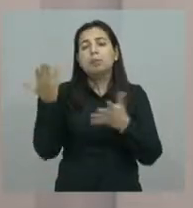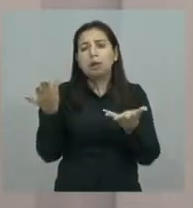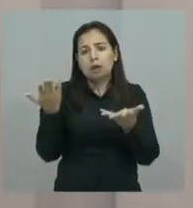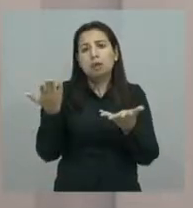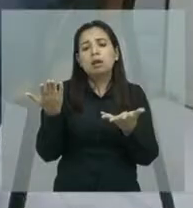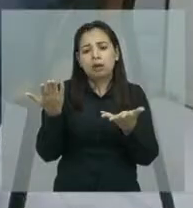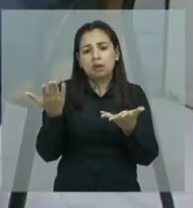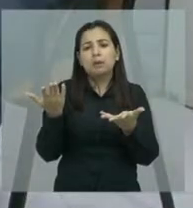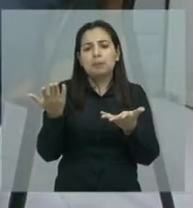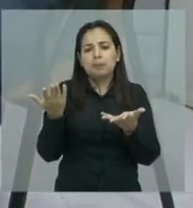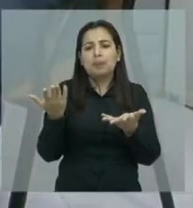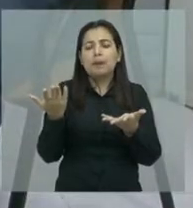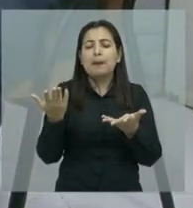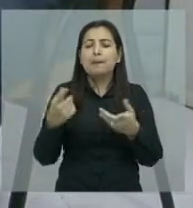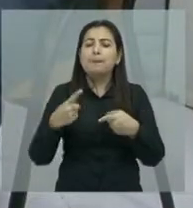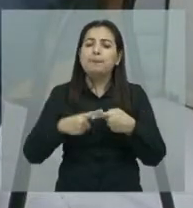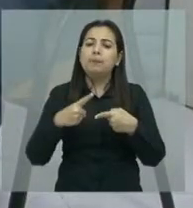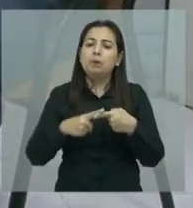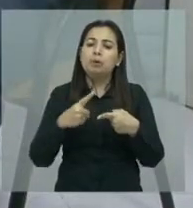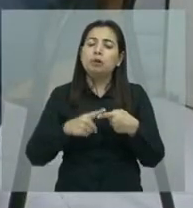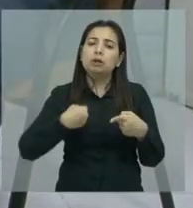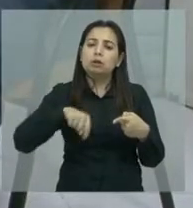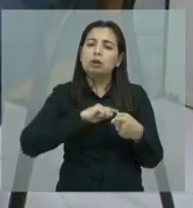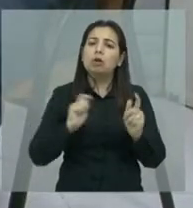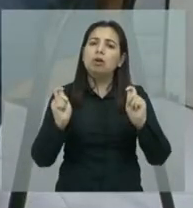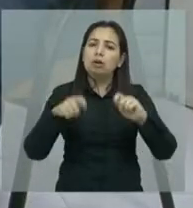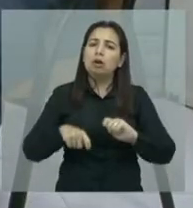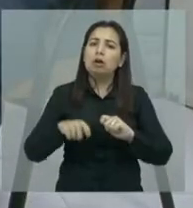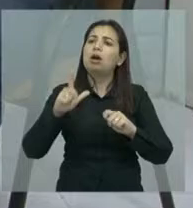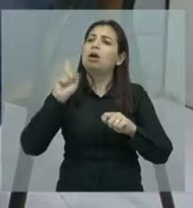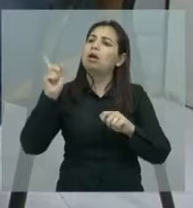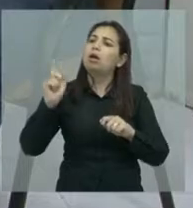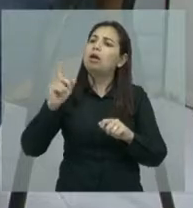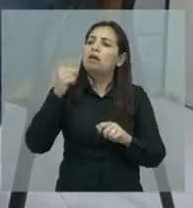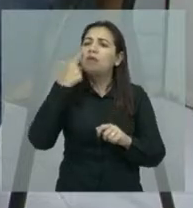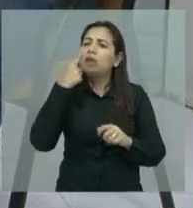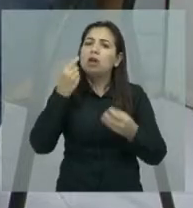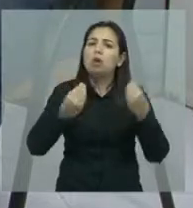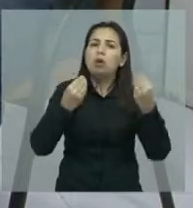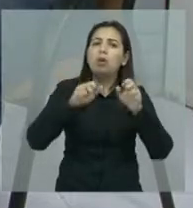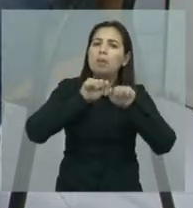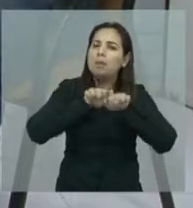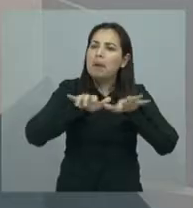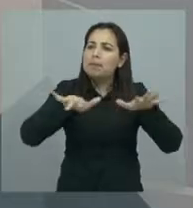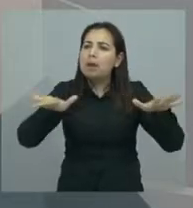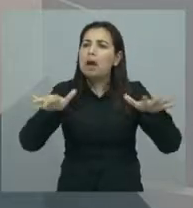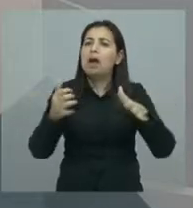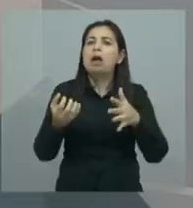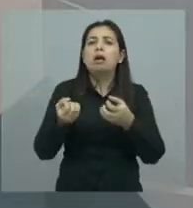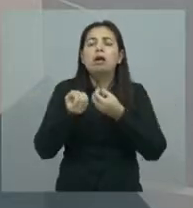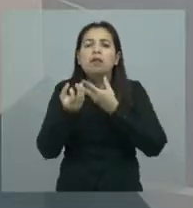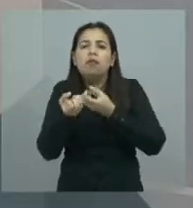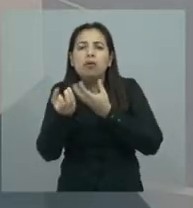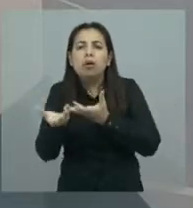infectar e não, para que a gente consiga disseminar de uma forma mais coletiva a